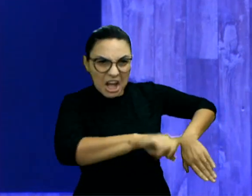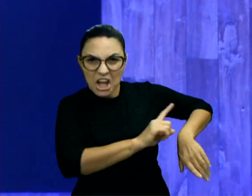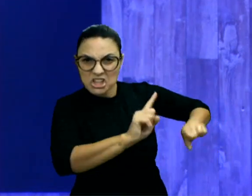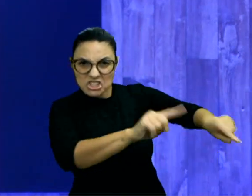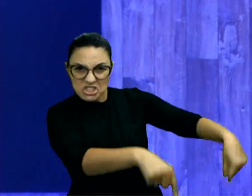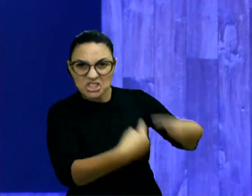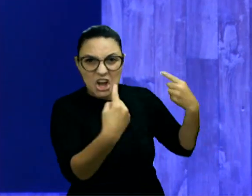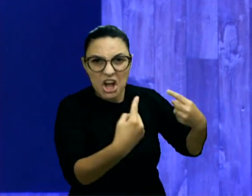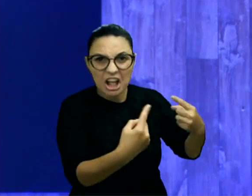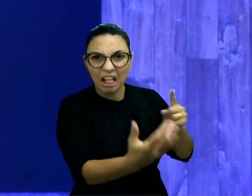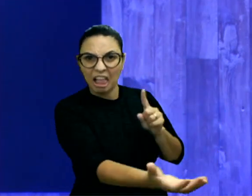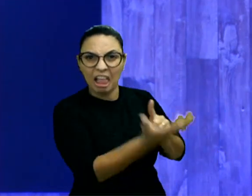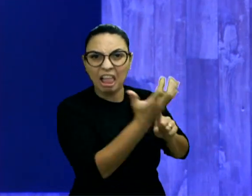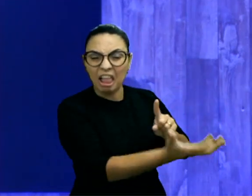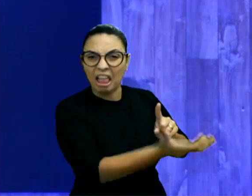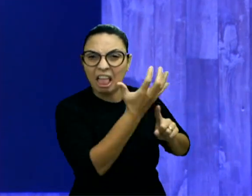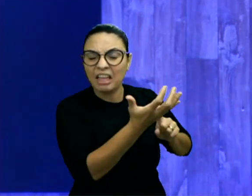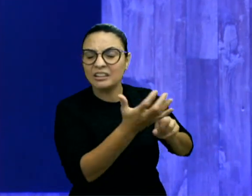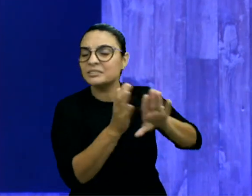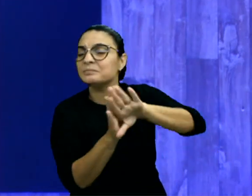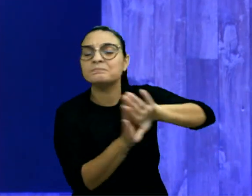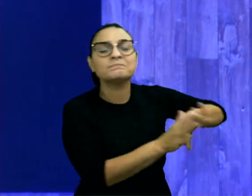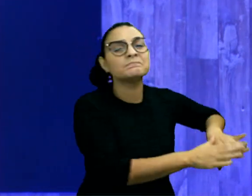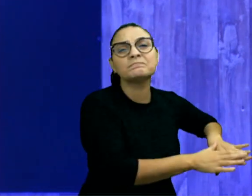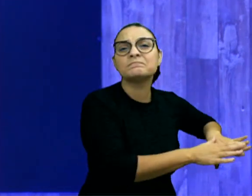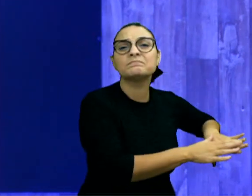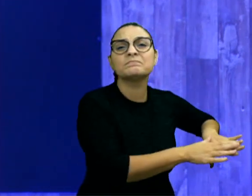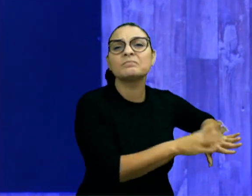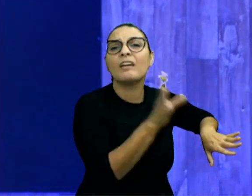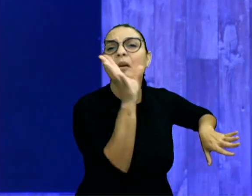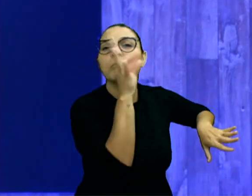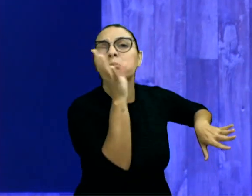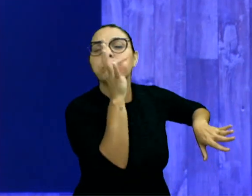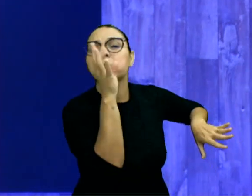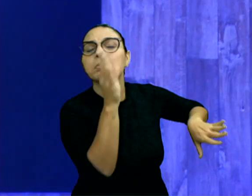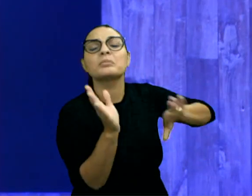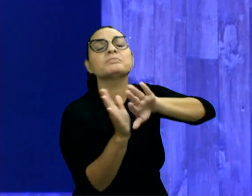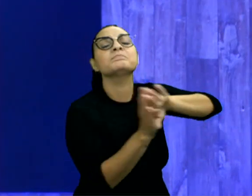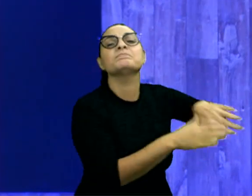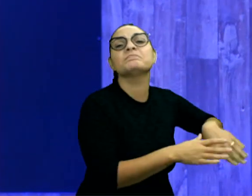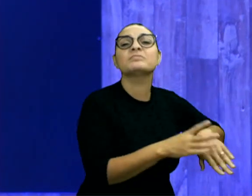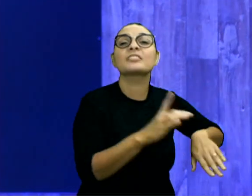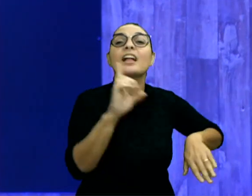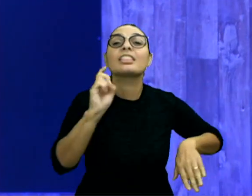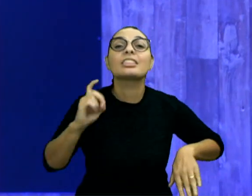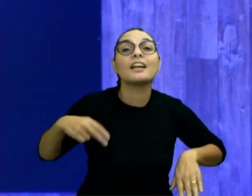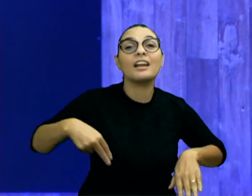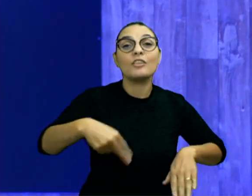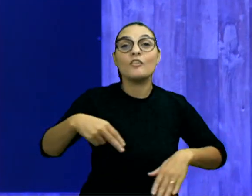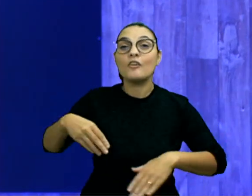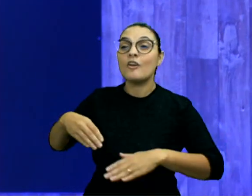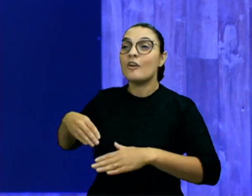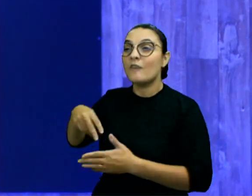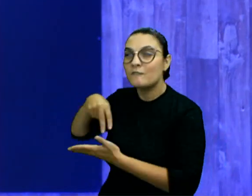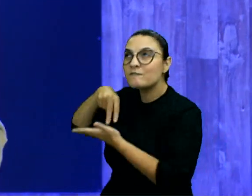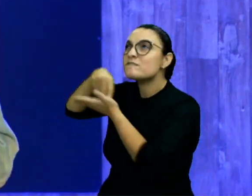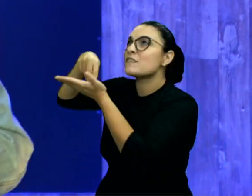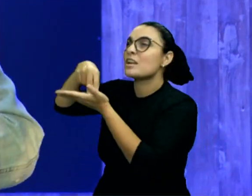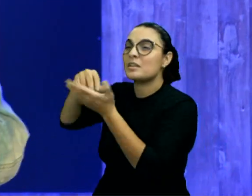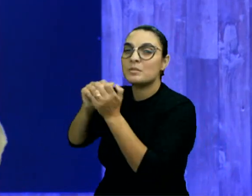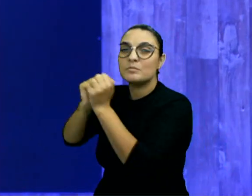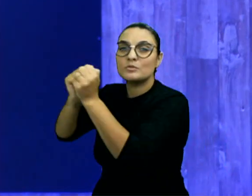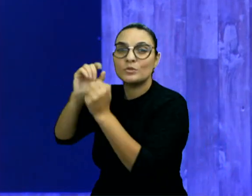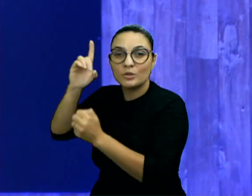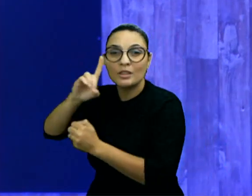trazia Daniel, abalava suas estruturas. Daniel permanecia firme. E aqueles